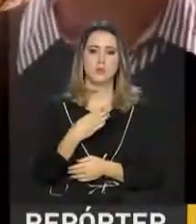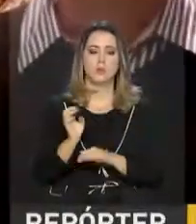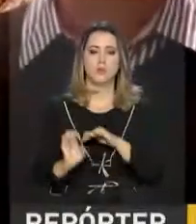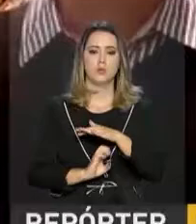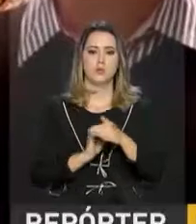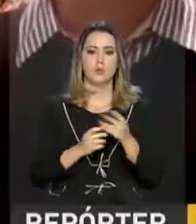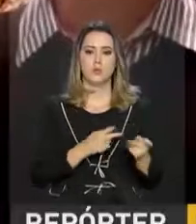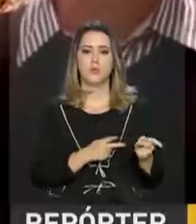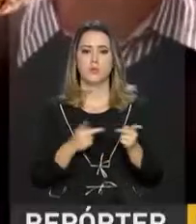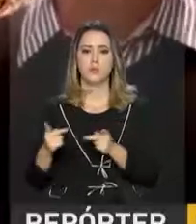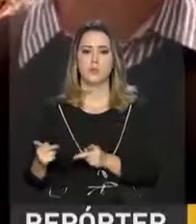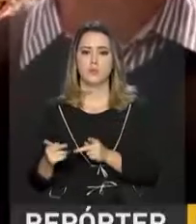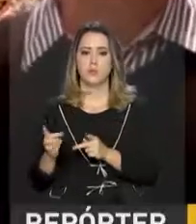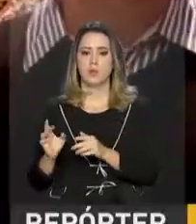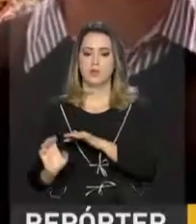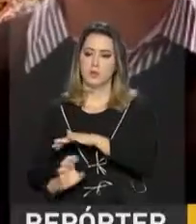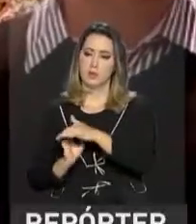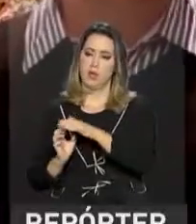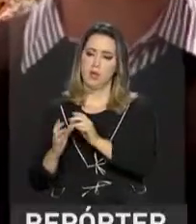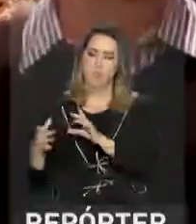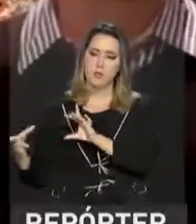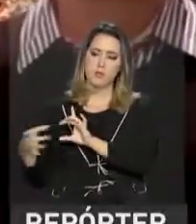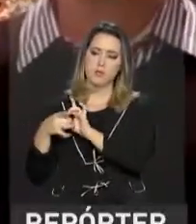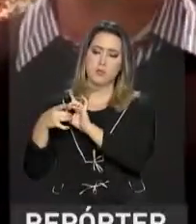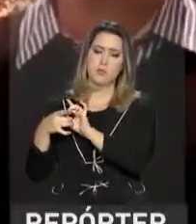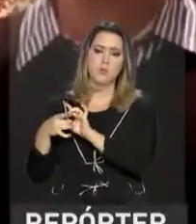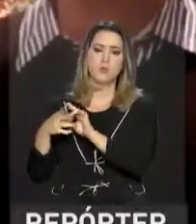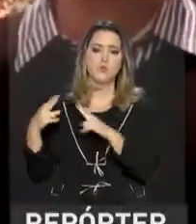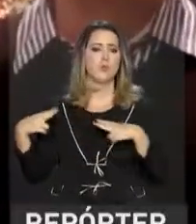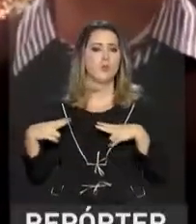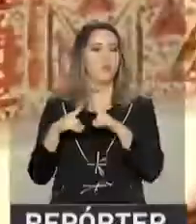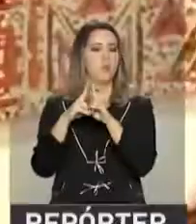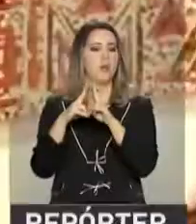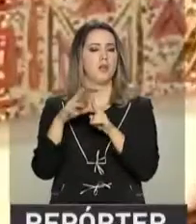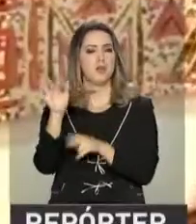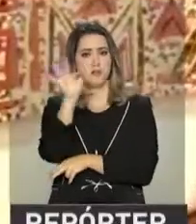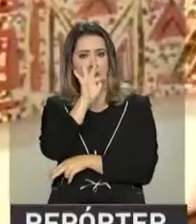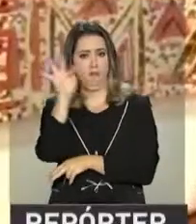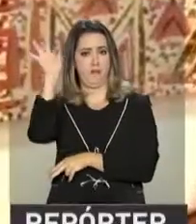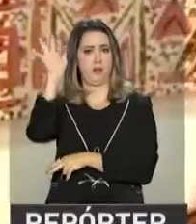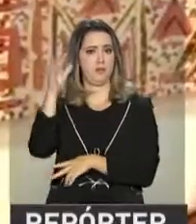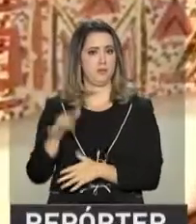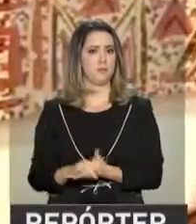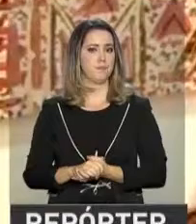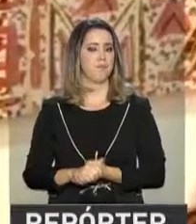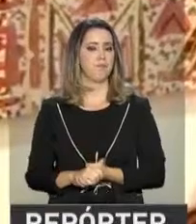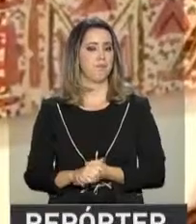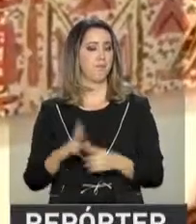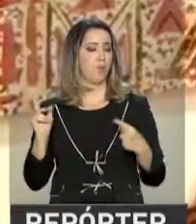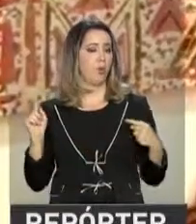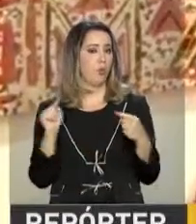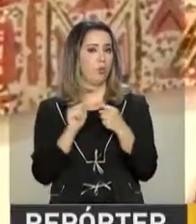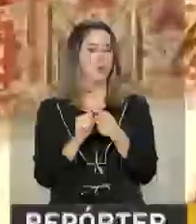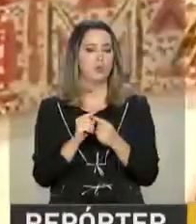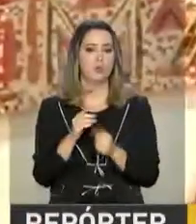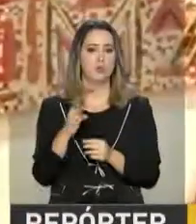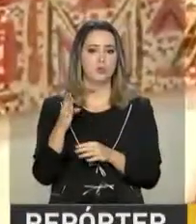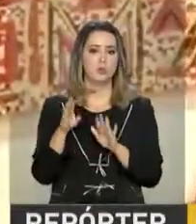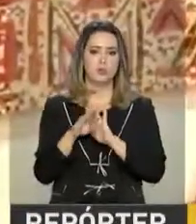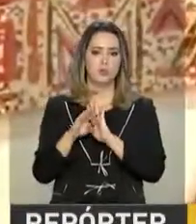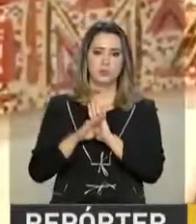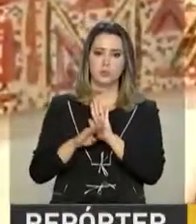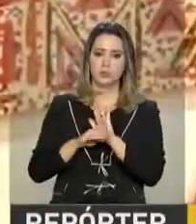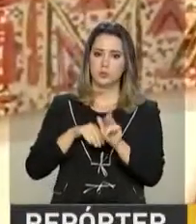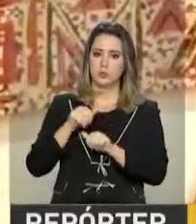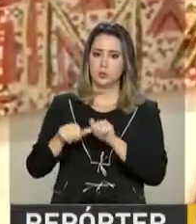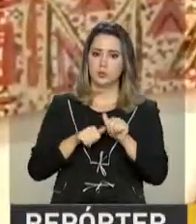visitando investidores e possíveis parceiros de negócios em Paris, na França. O objetivo do programa é que a gente mudar a